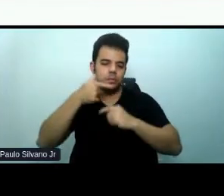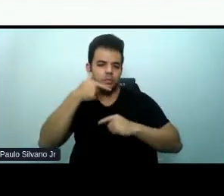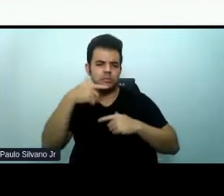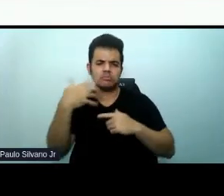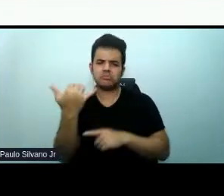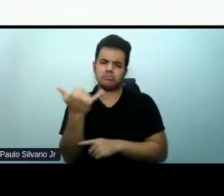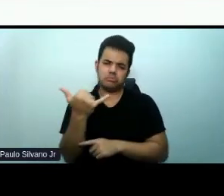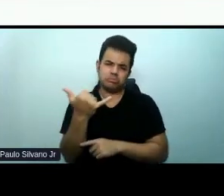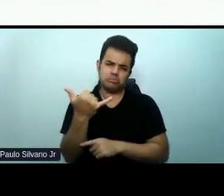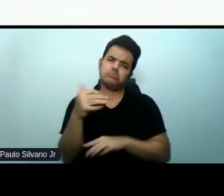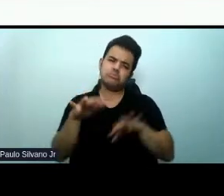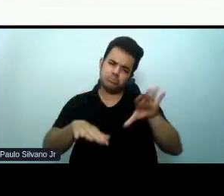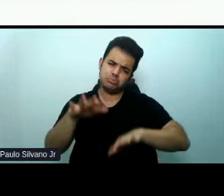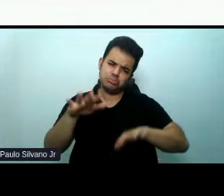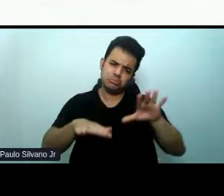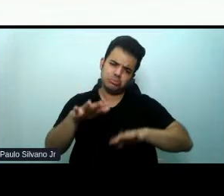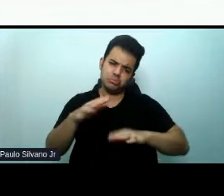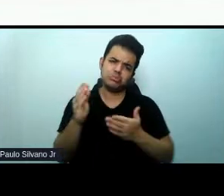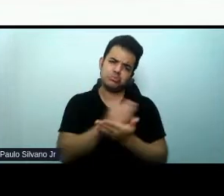vamos dizer,